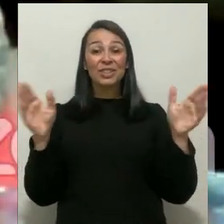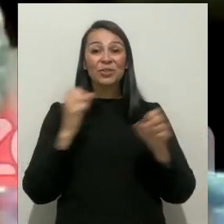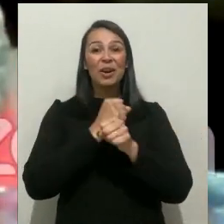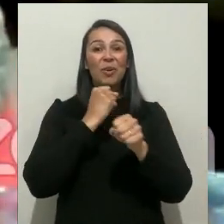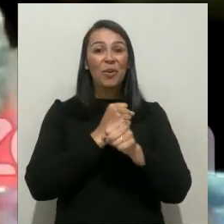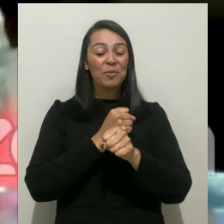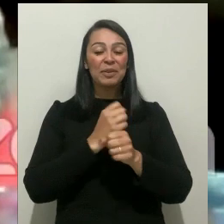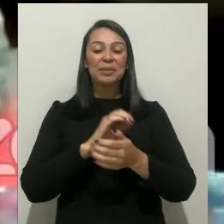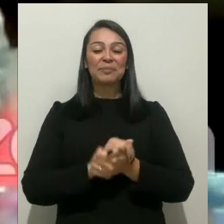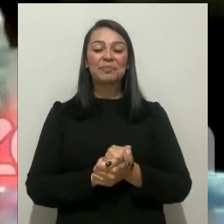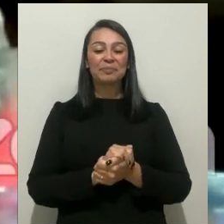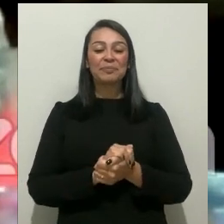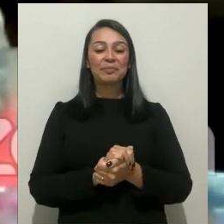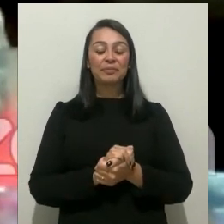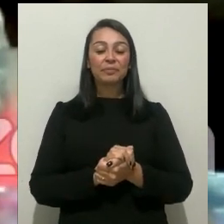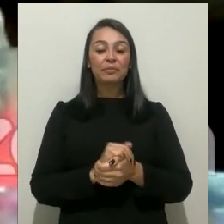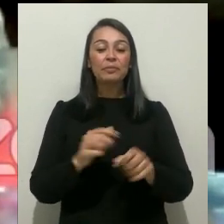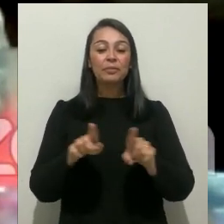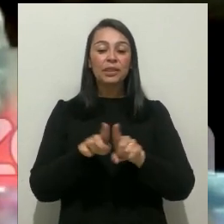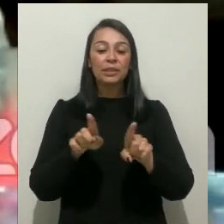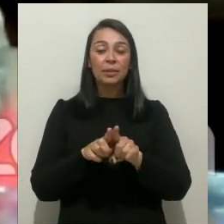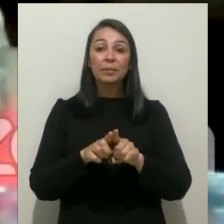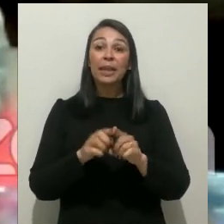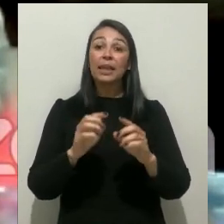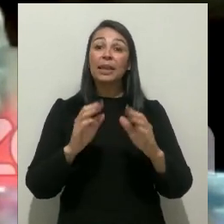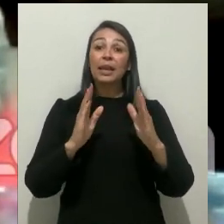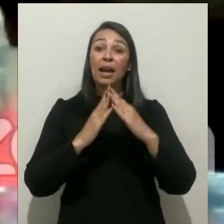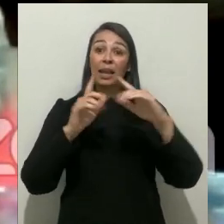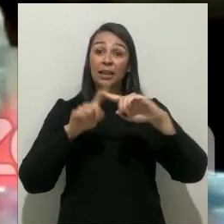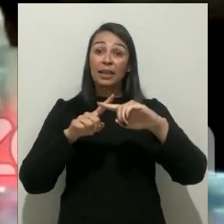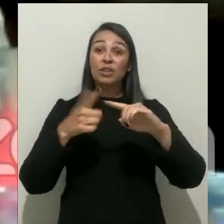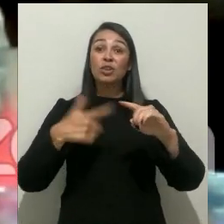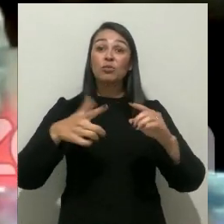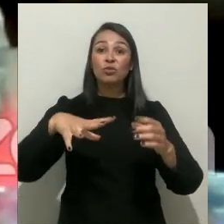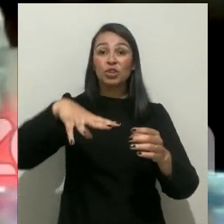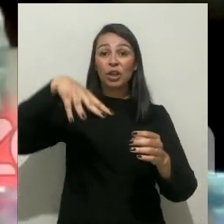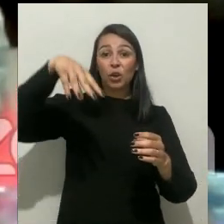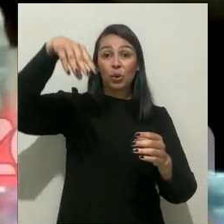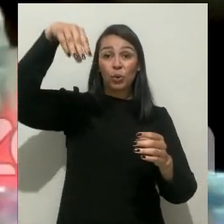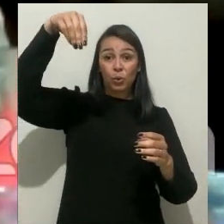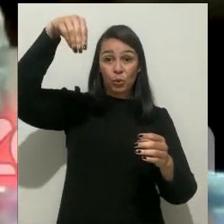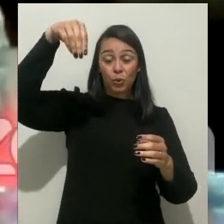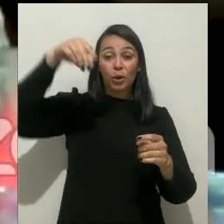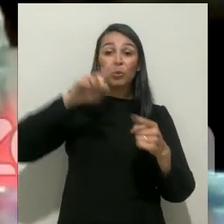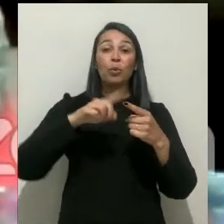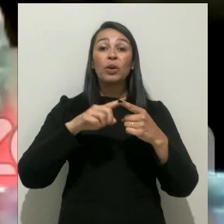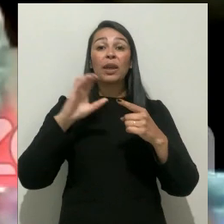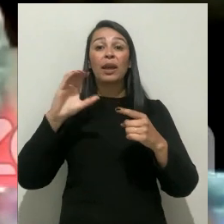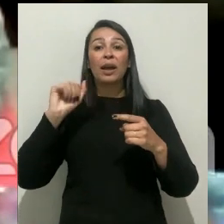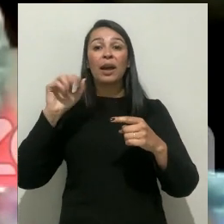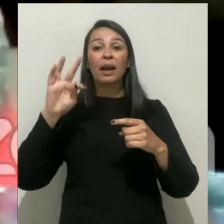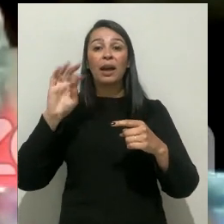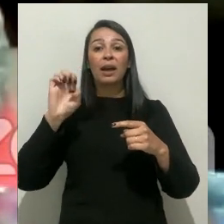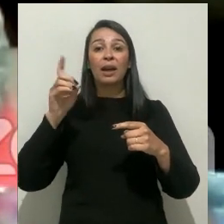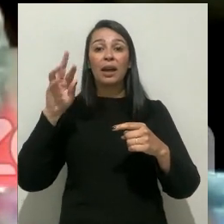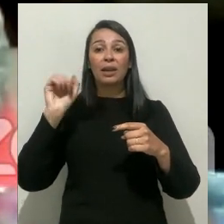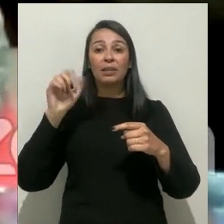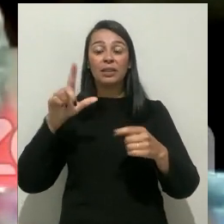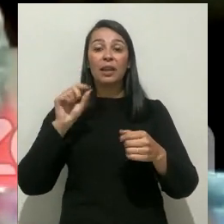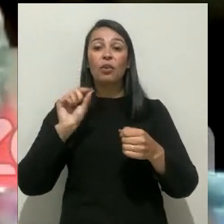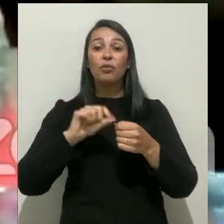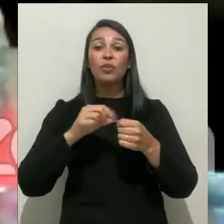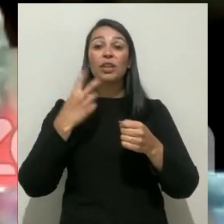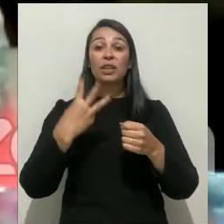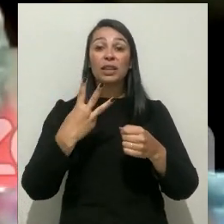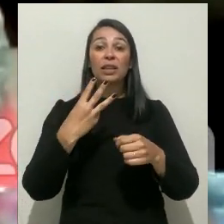incrível, por isso que a foto que ela mostrou não tem torre, a torre não estava. O Heitor, a catedral passou por 3 construtores, né?